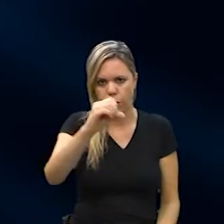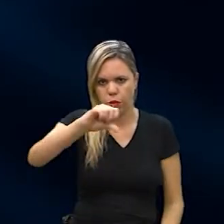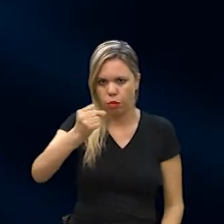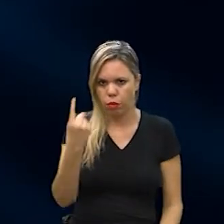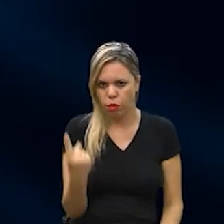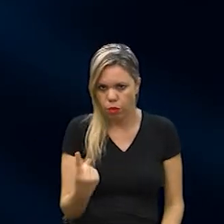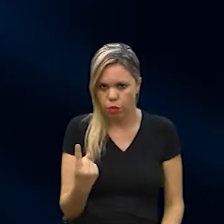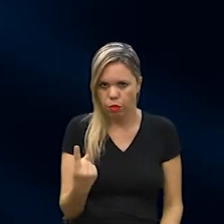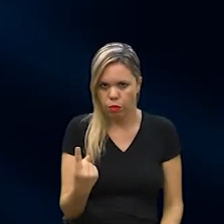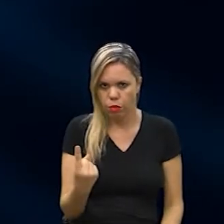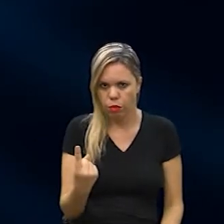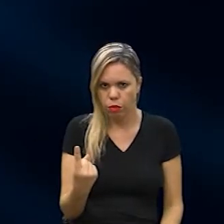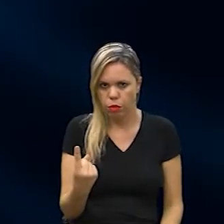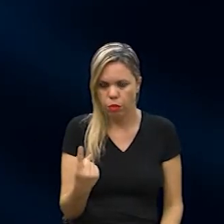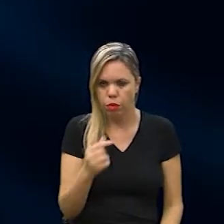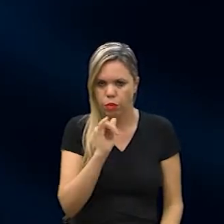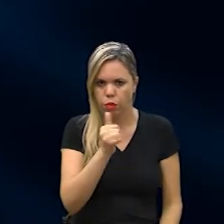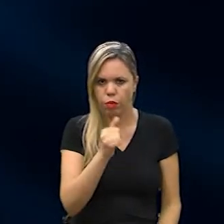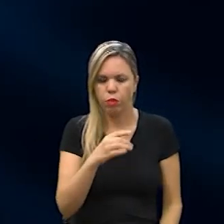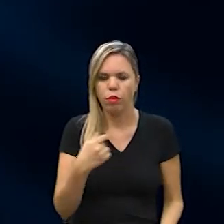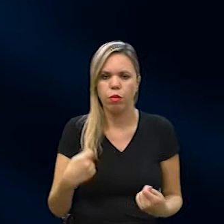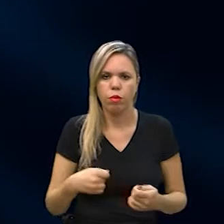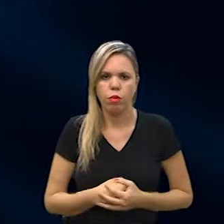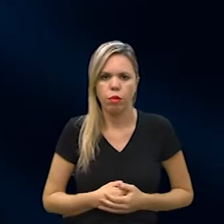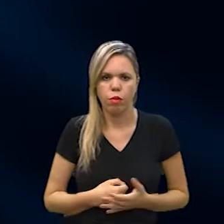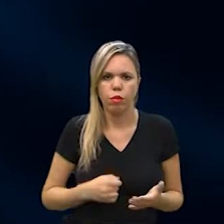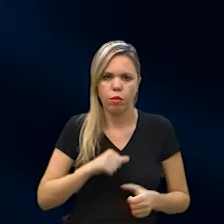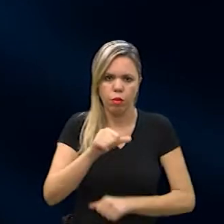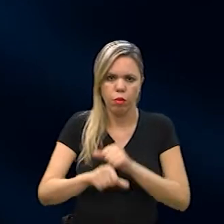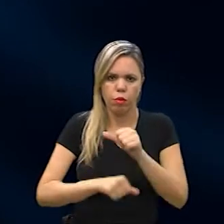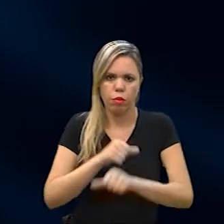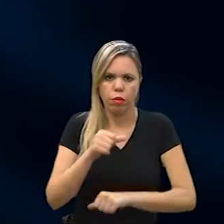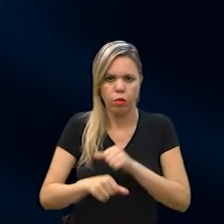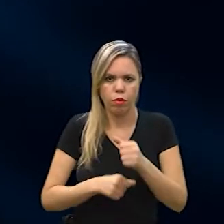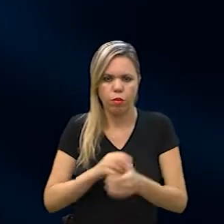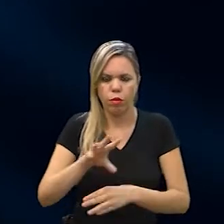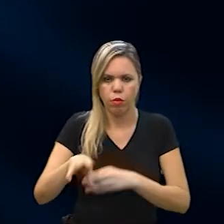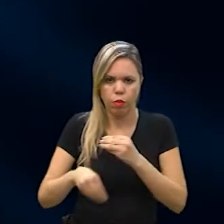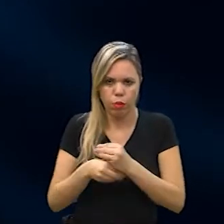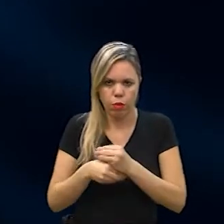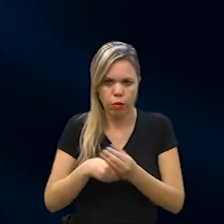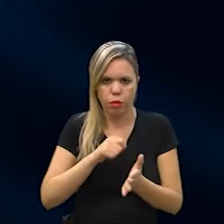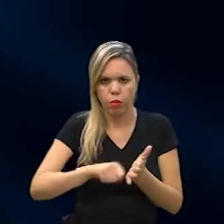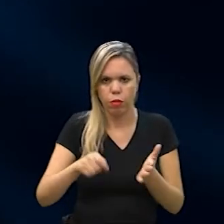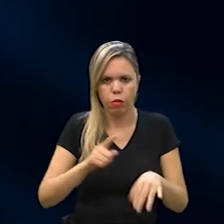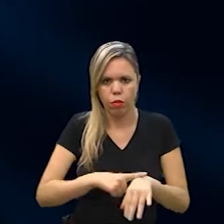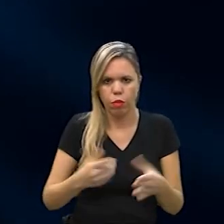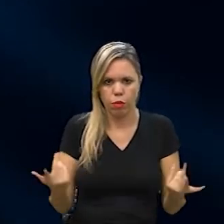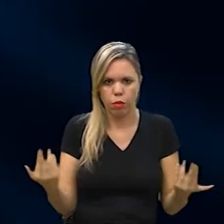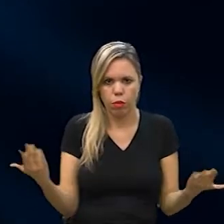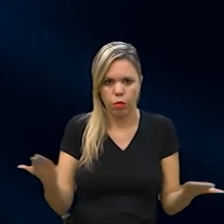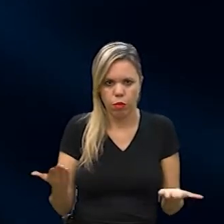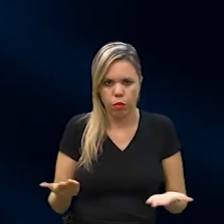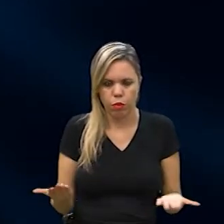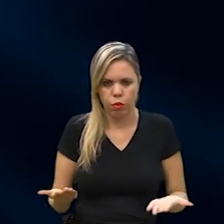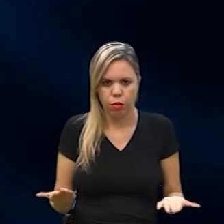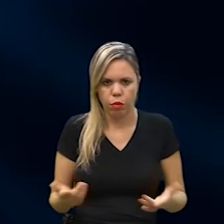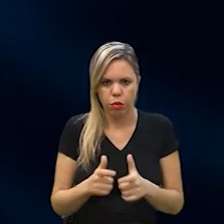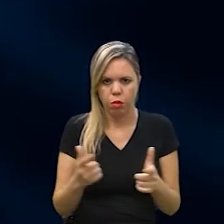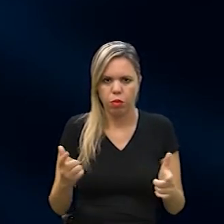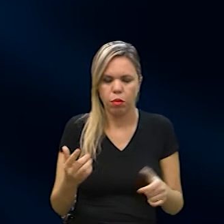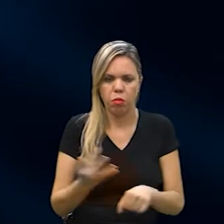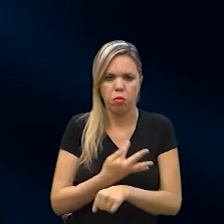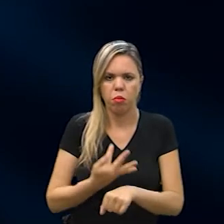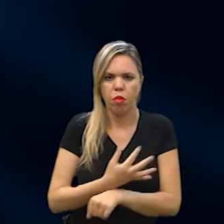de 1981, citando a necessidade de alteração e atualização para um momento como este,